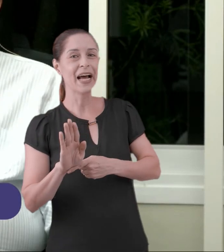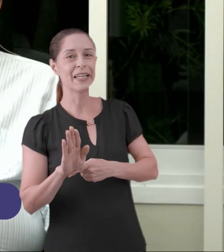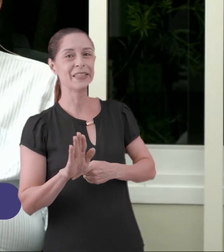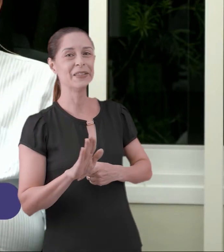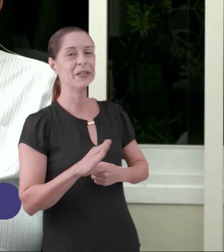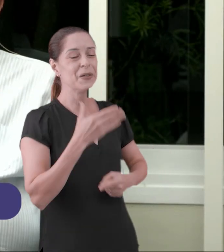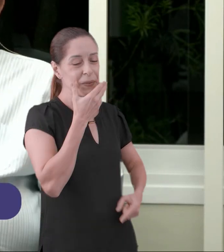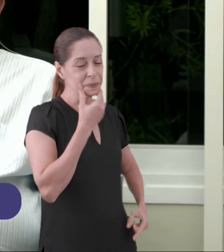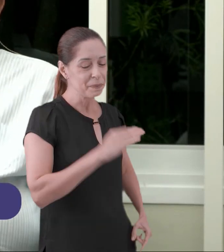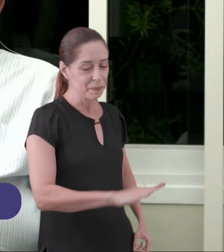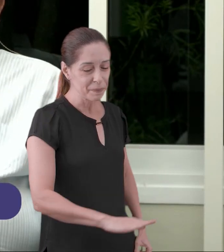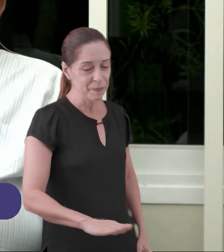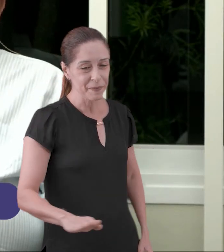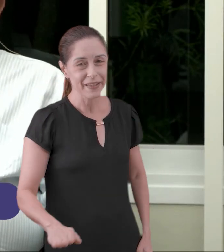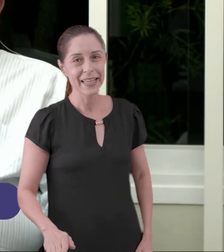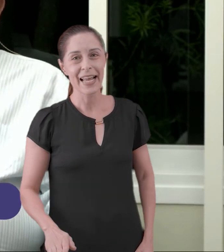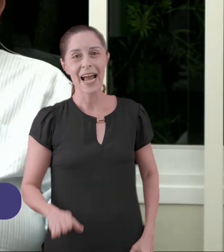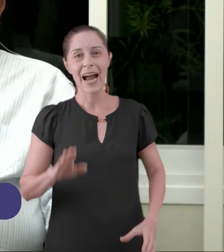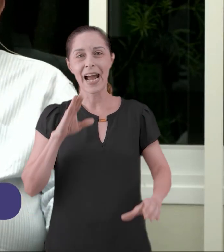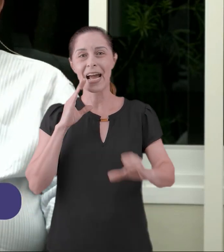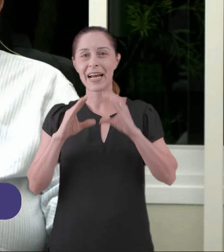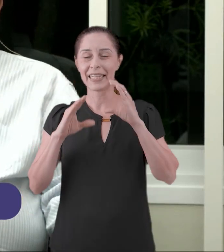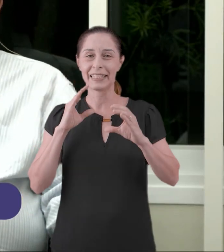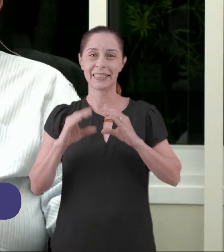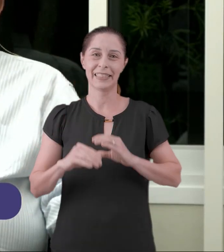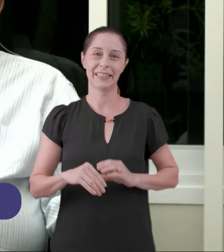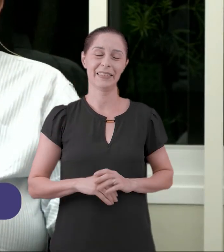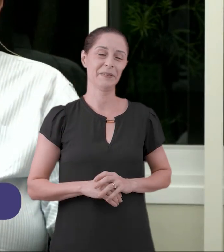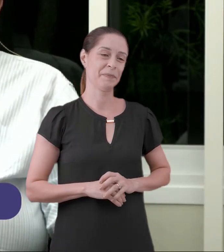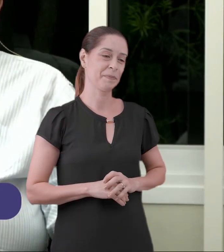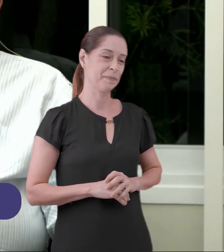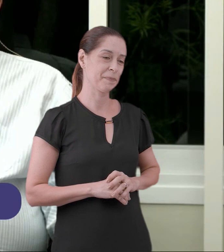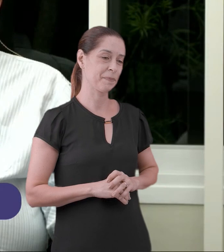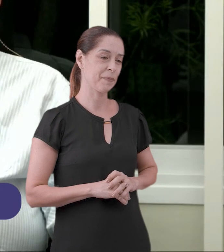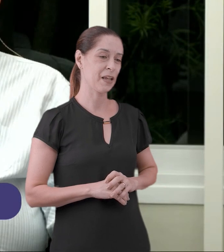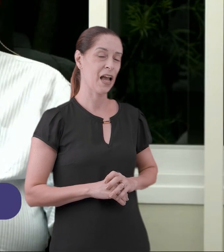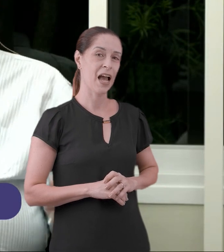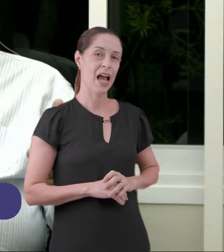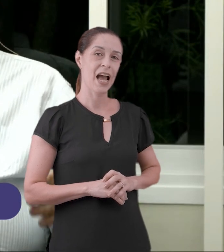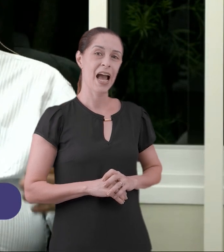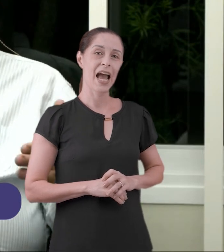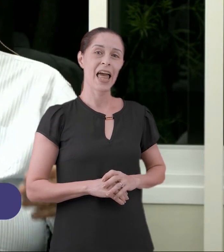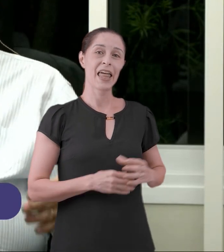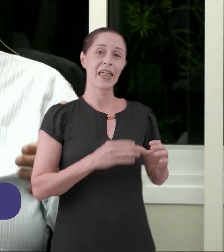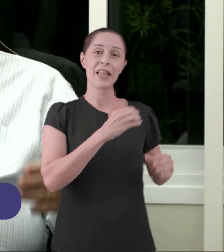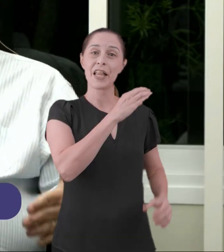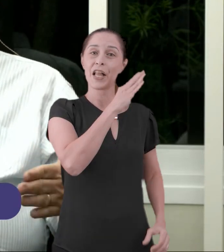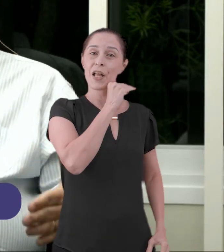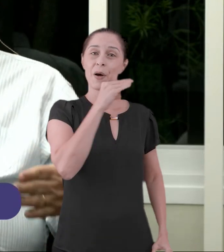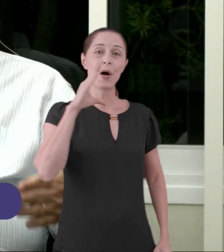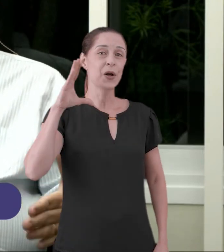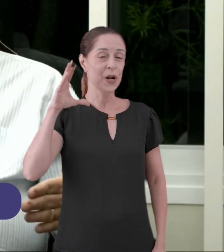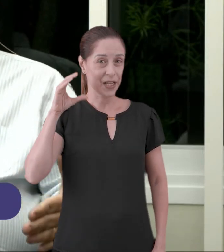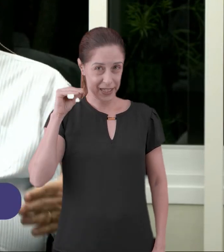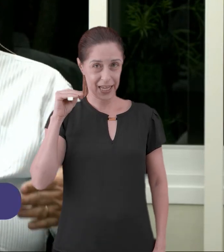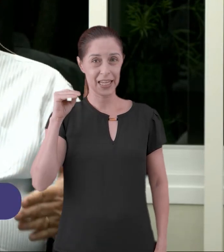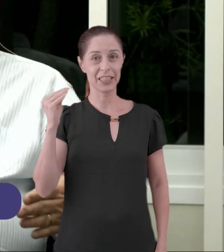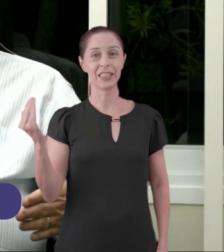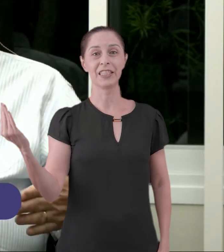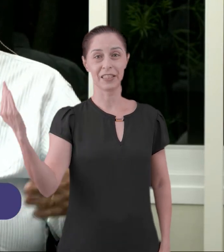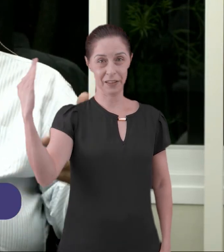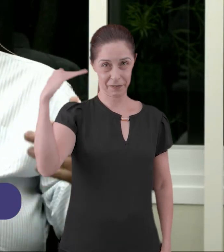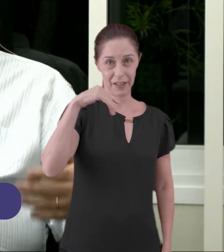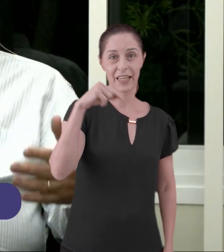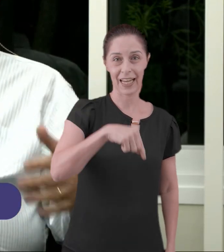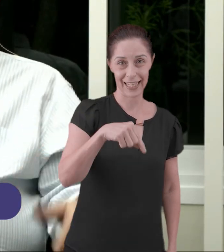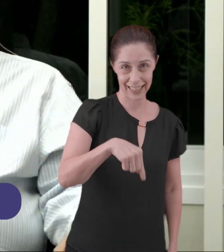cantata. Nós recebemos recentemente uma adolescente e ela senta na primeira fila, né, lá na